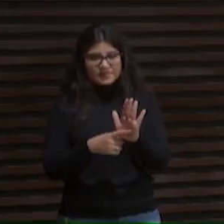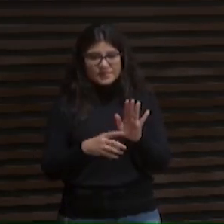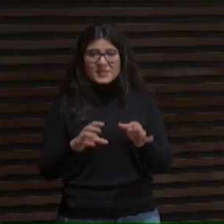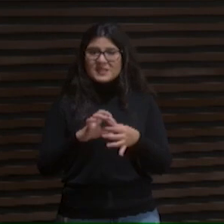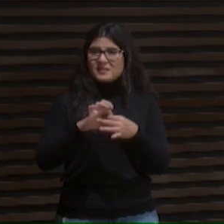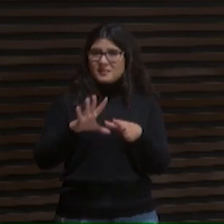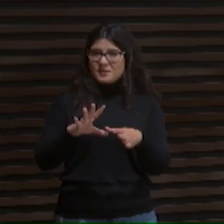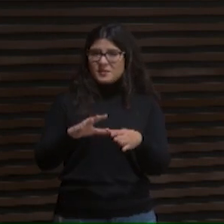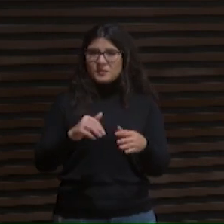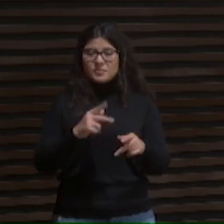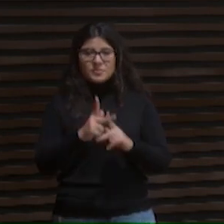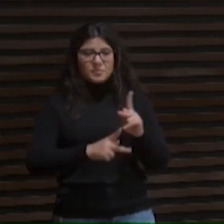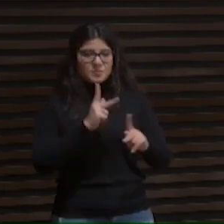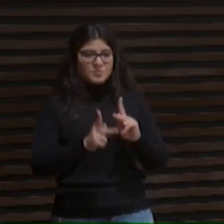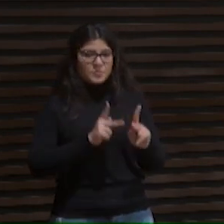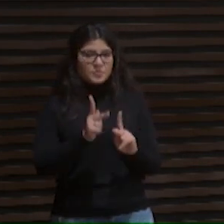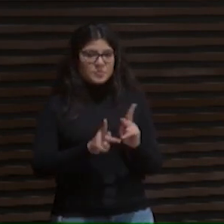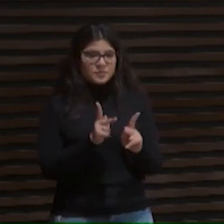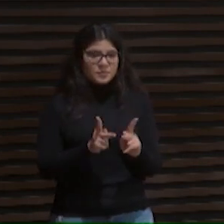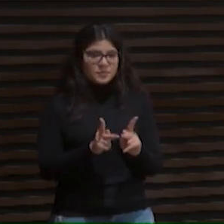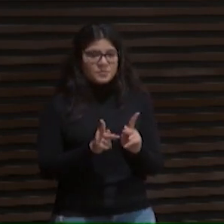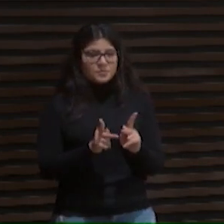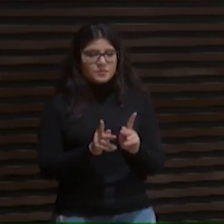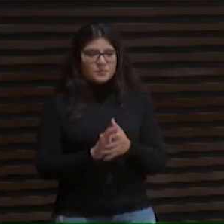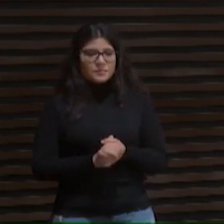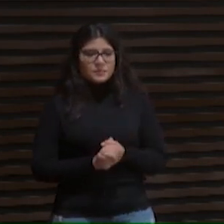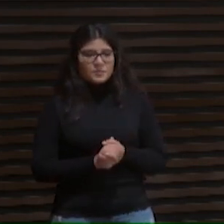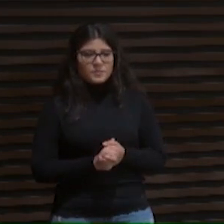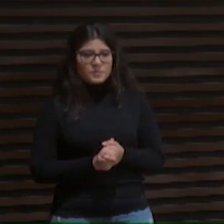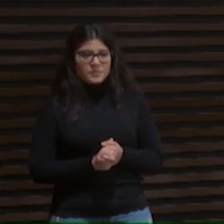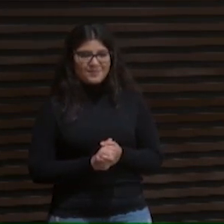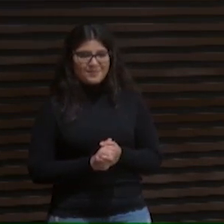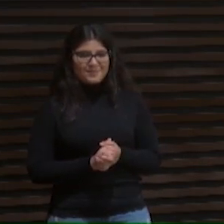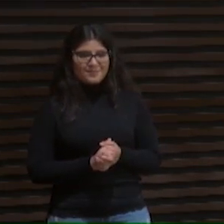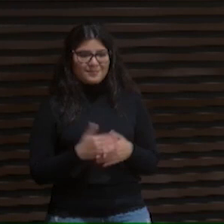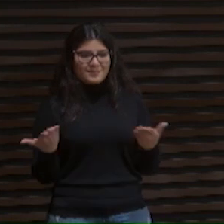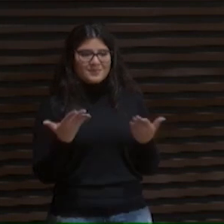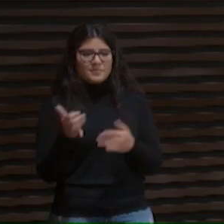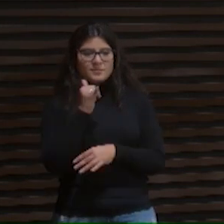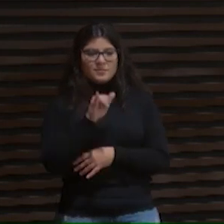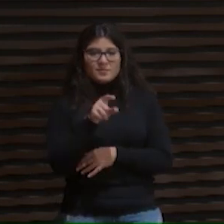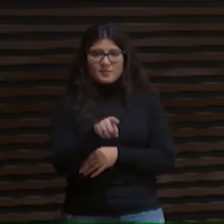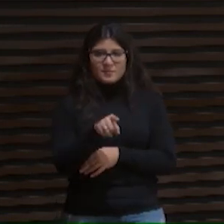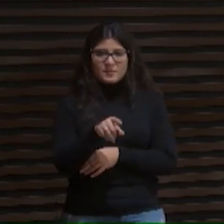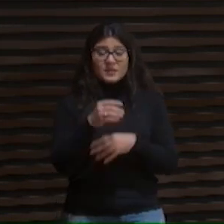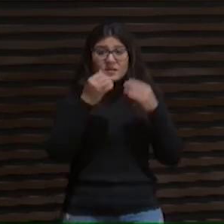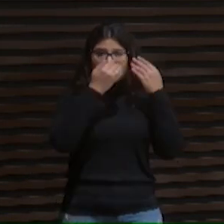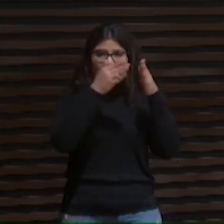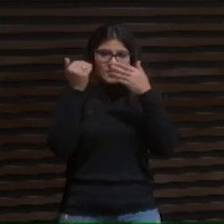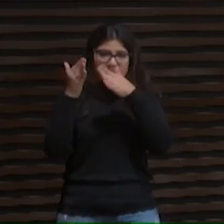livrando-te do povo e dos gentios, para os quais te envio, para lhes abrires os olhos e